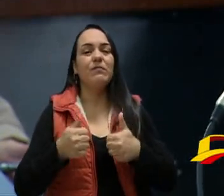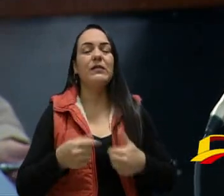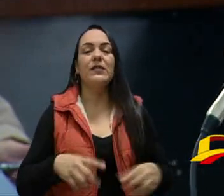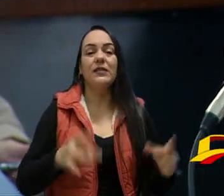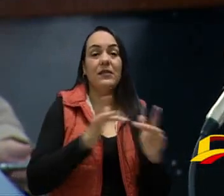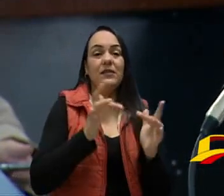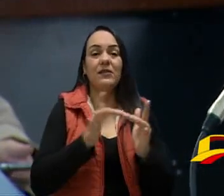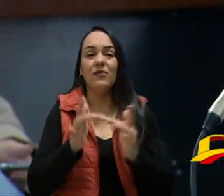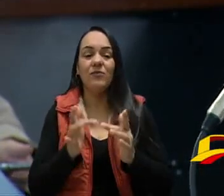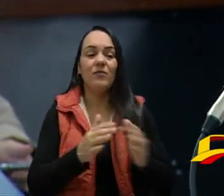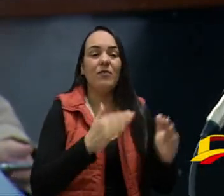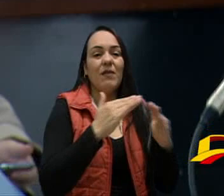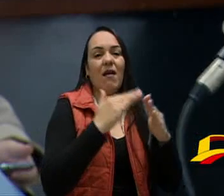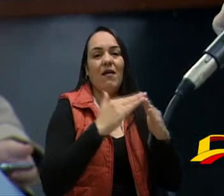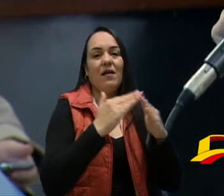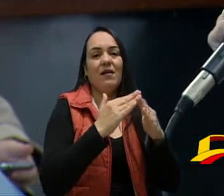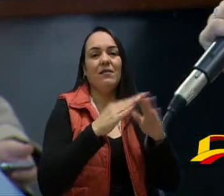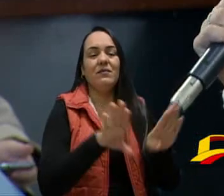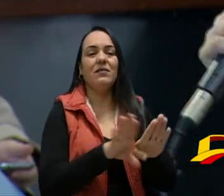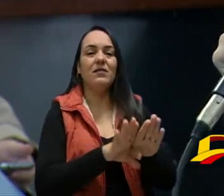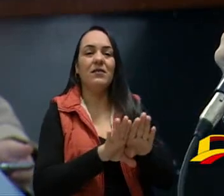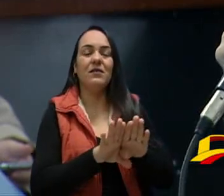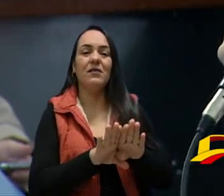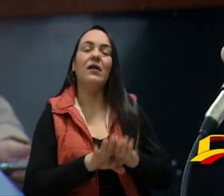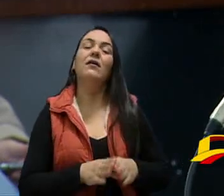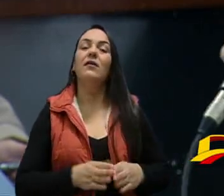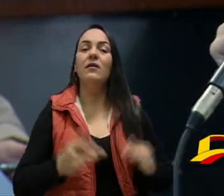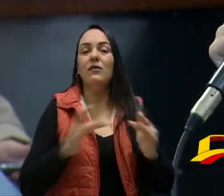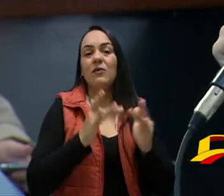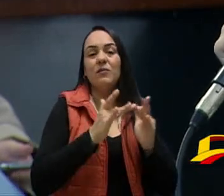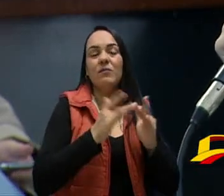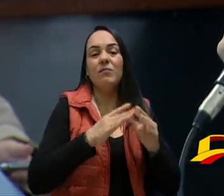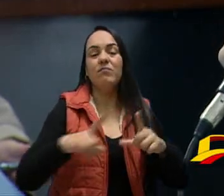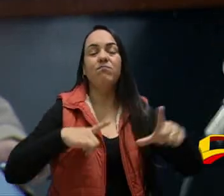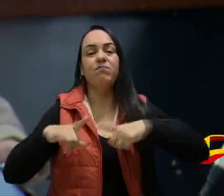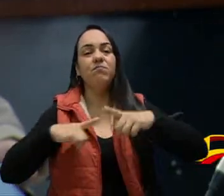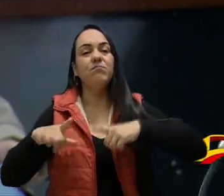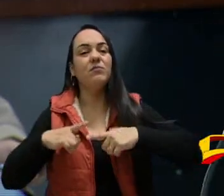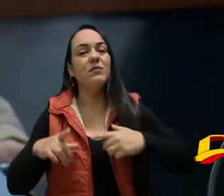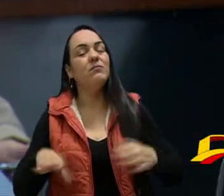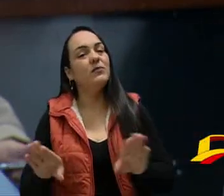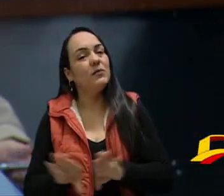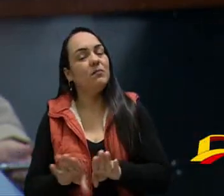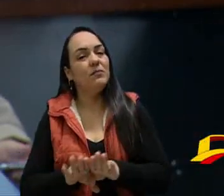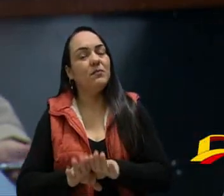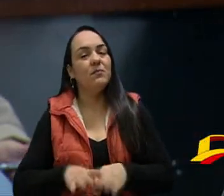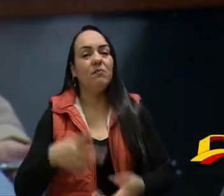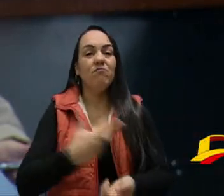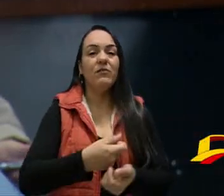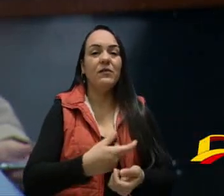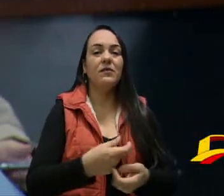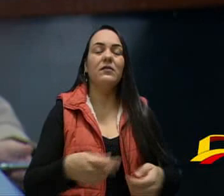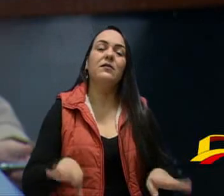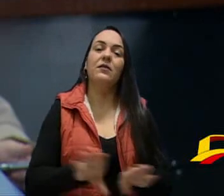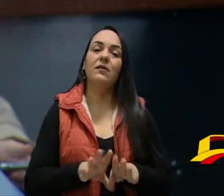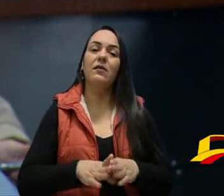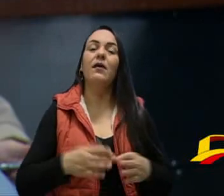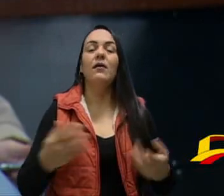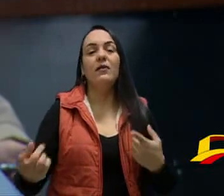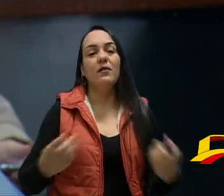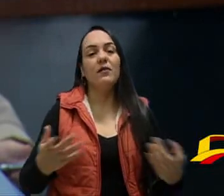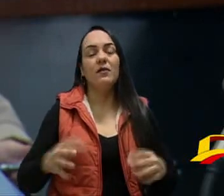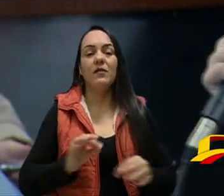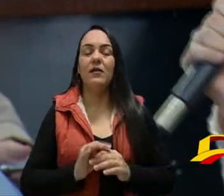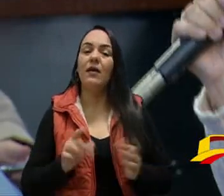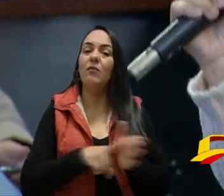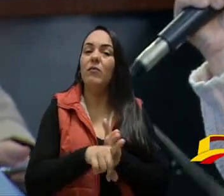contatos intradomiciliares e também dos servidores é também em paralelo a